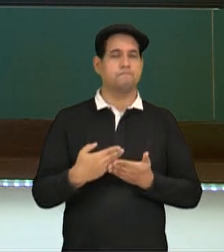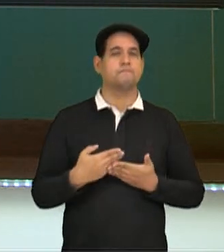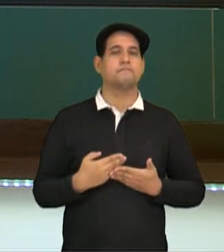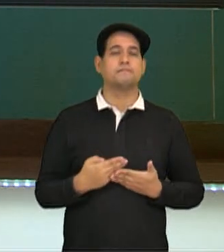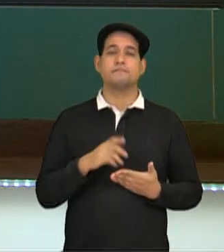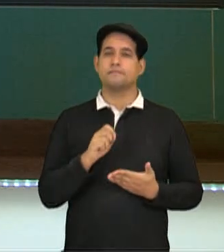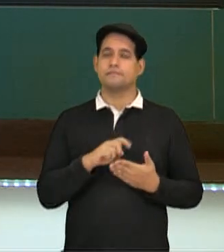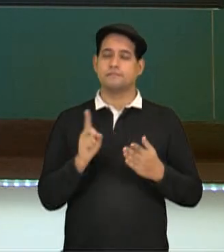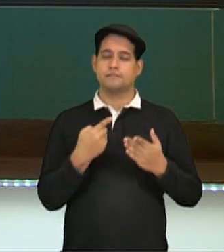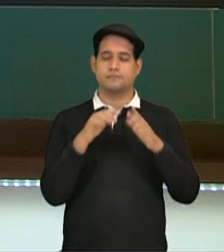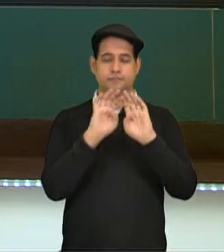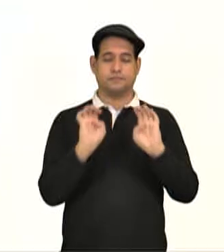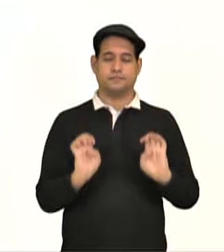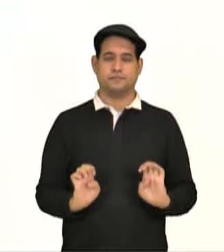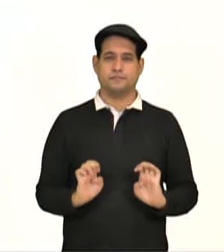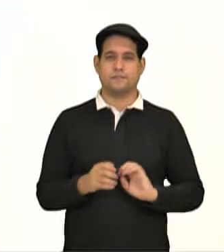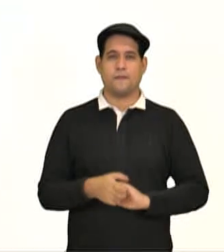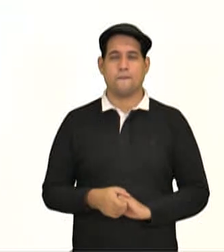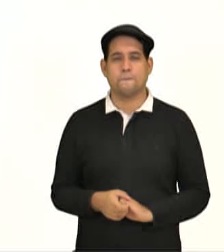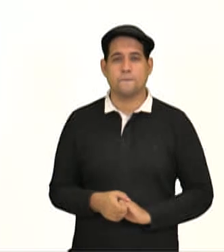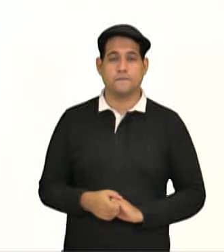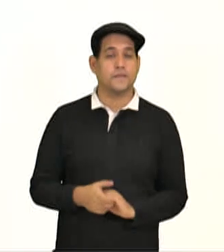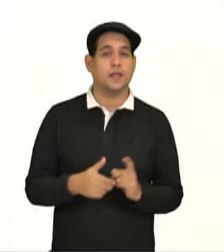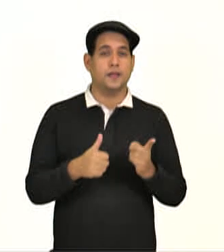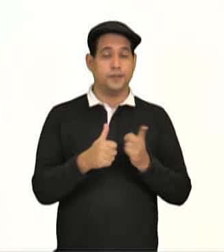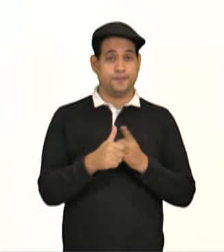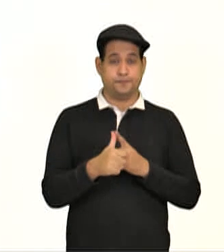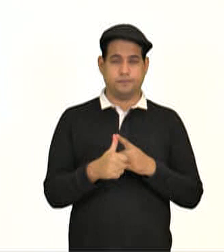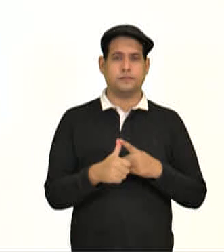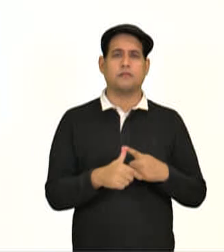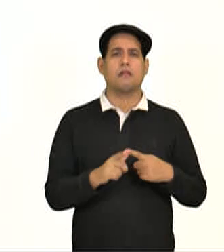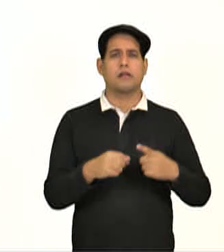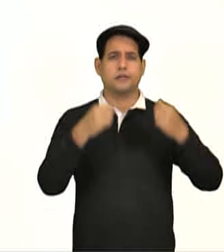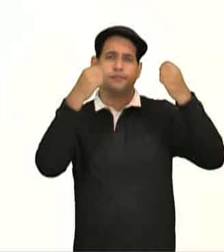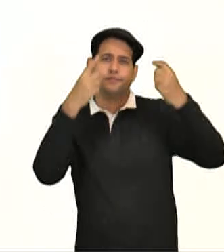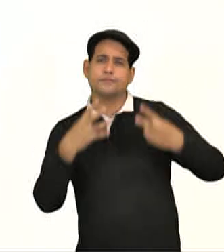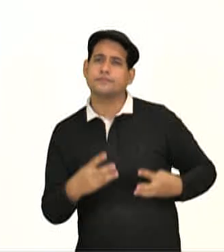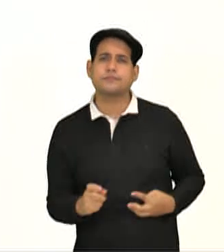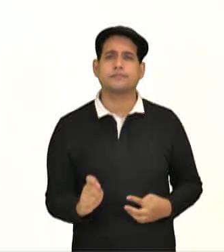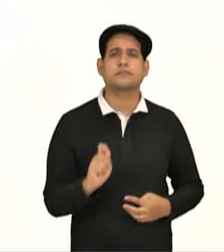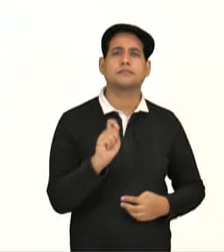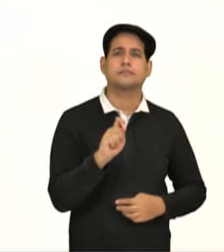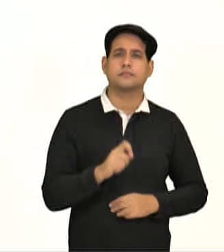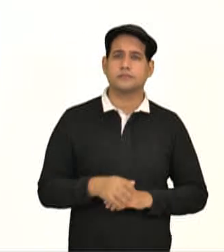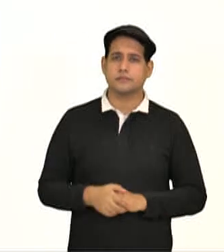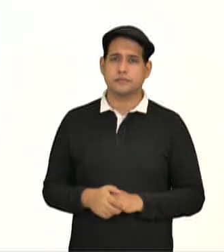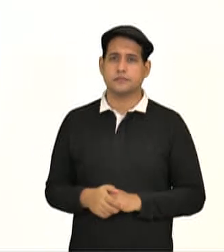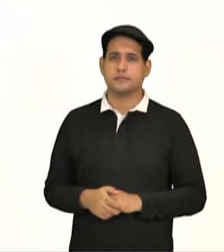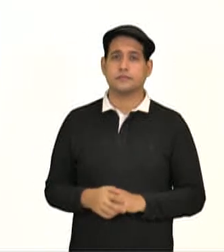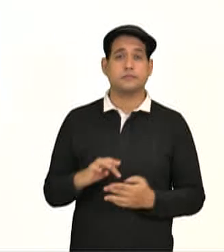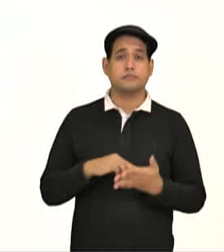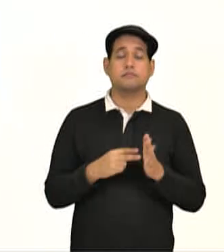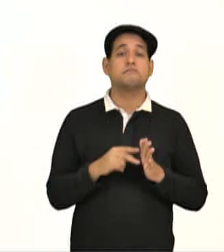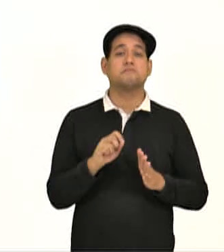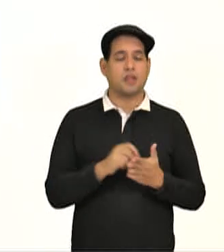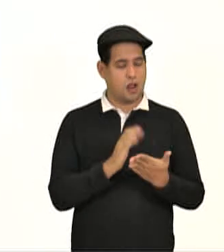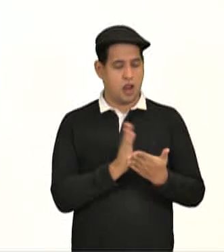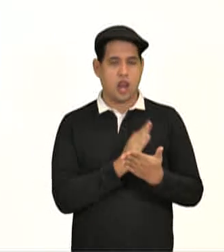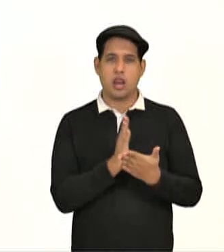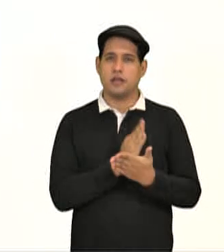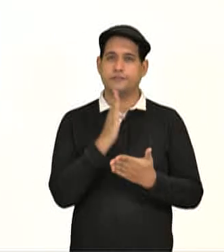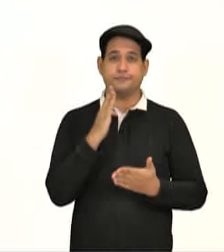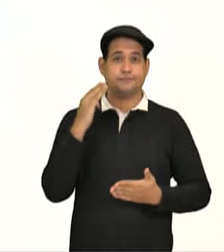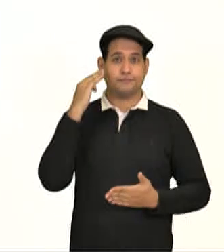aí as nossas estruturas cognitivas. Em primeiro lugar, quero esclarecer uma coisa. Isto é um livro de